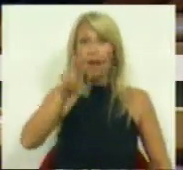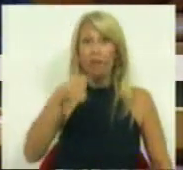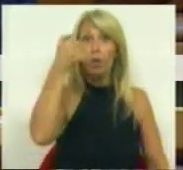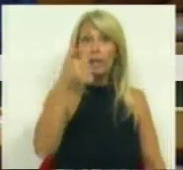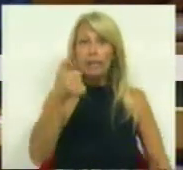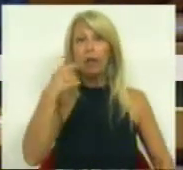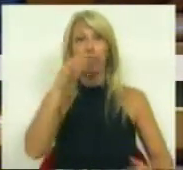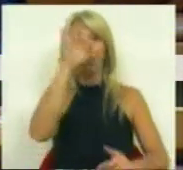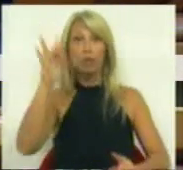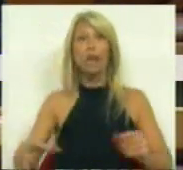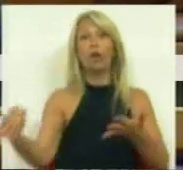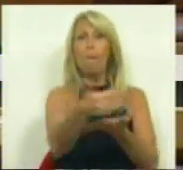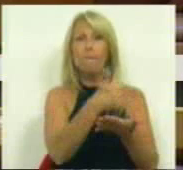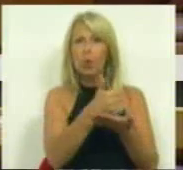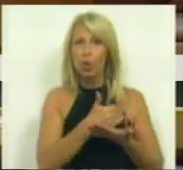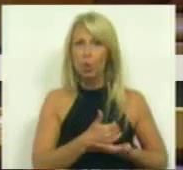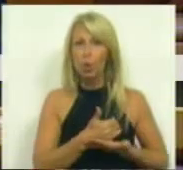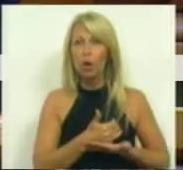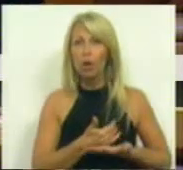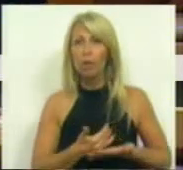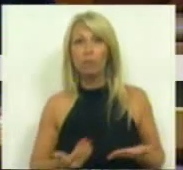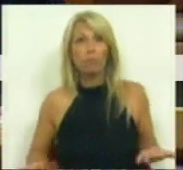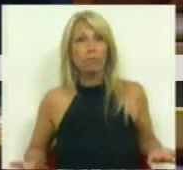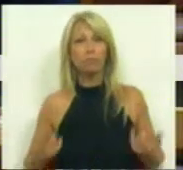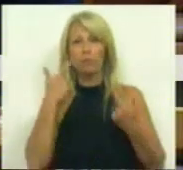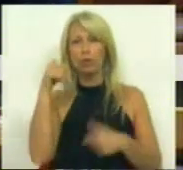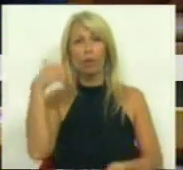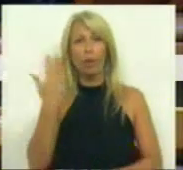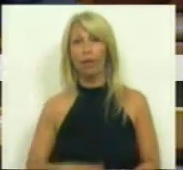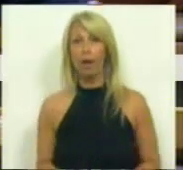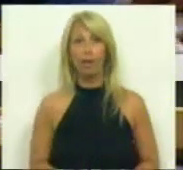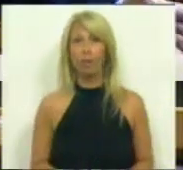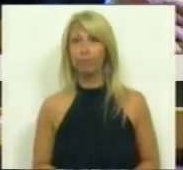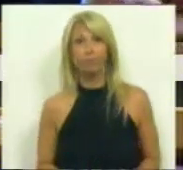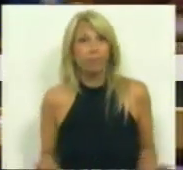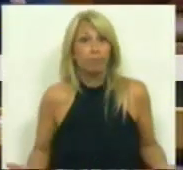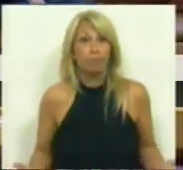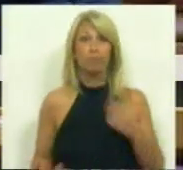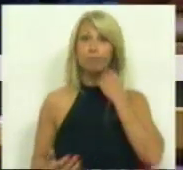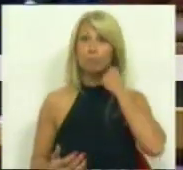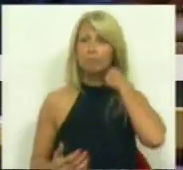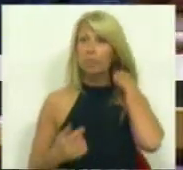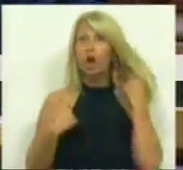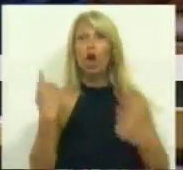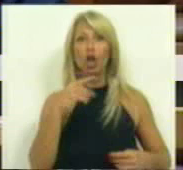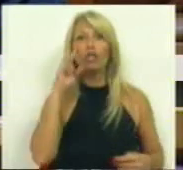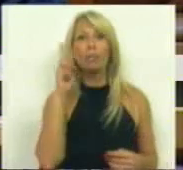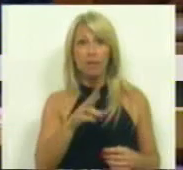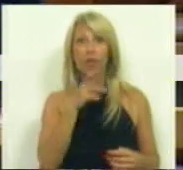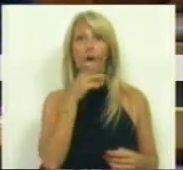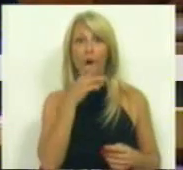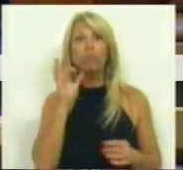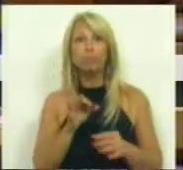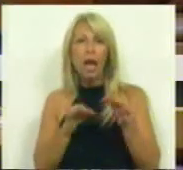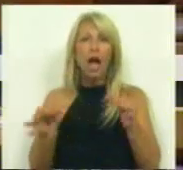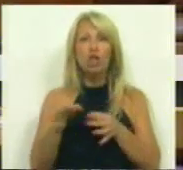0,5% do produto. E é extraordinário, não é? Nós estamos a ver a tragédia que é